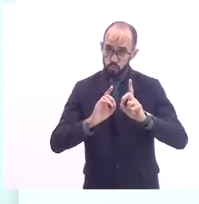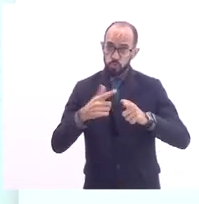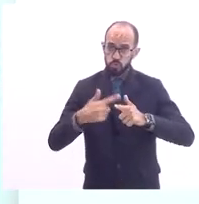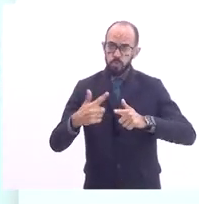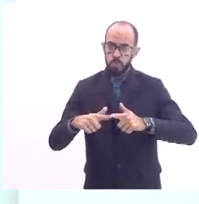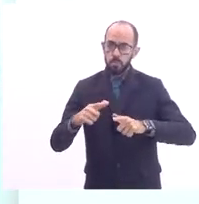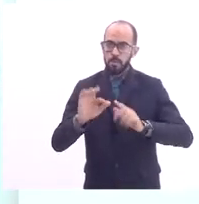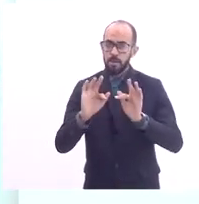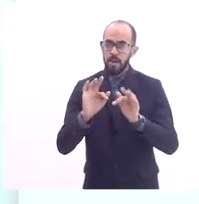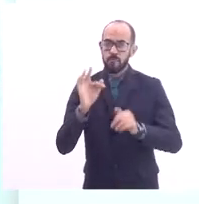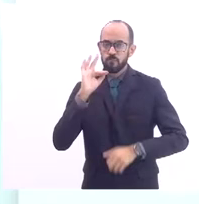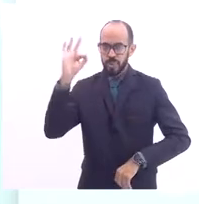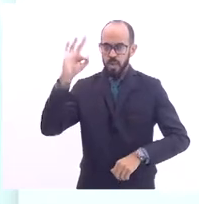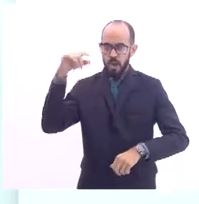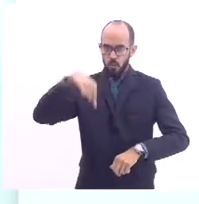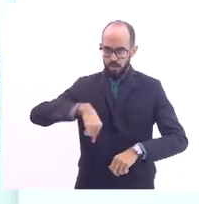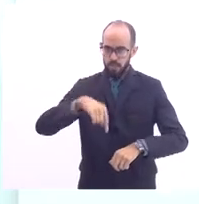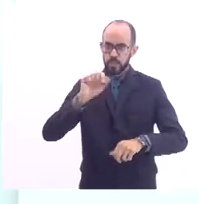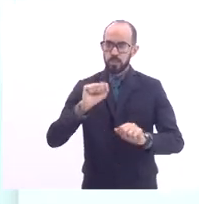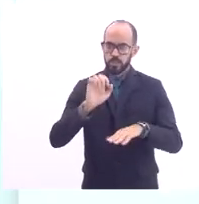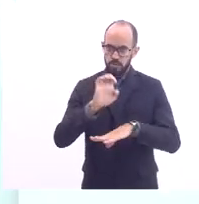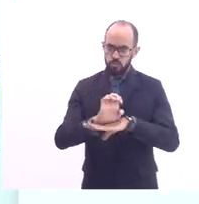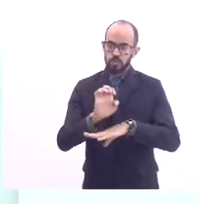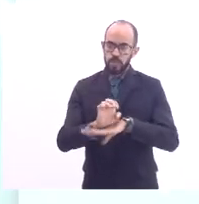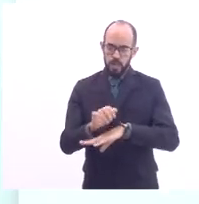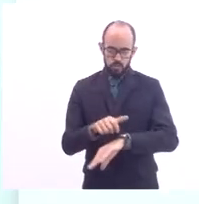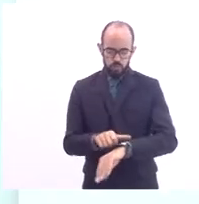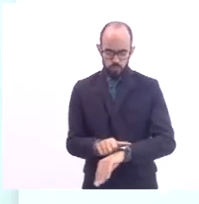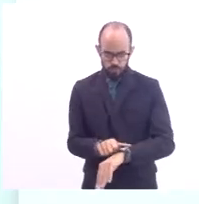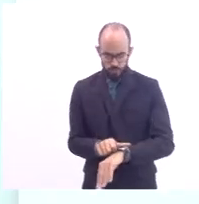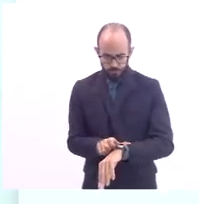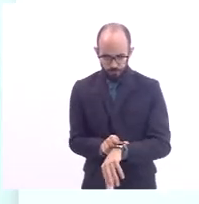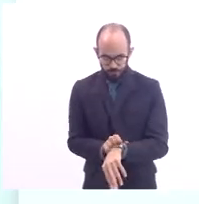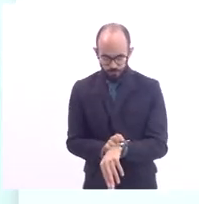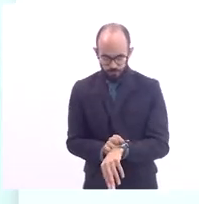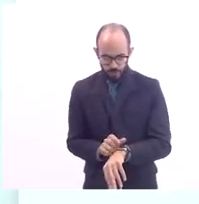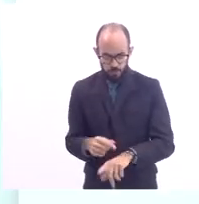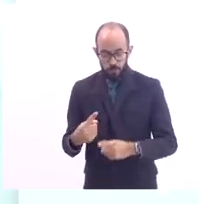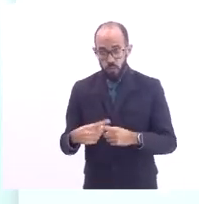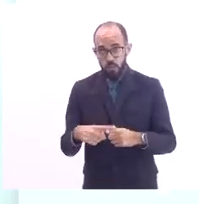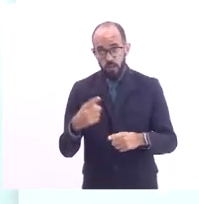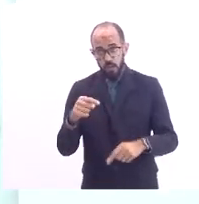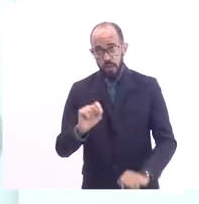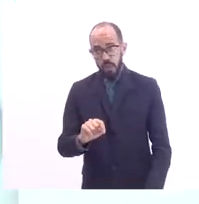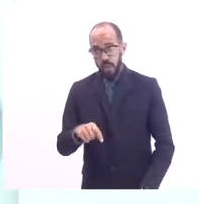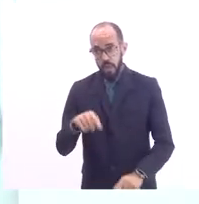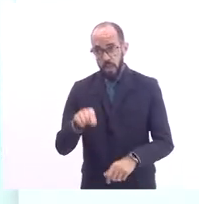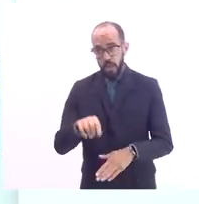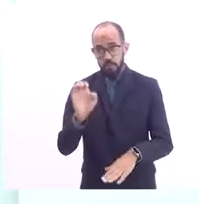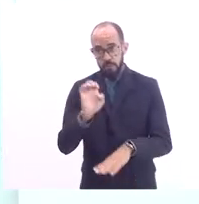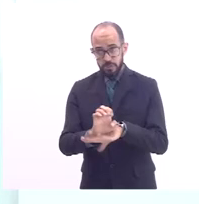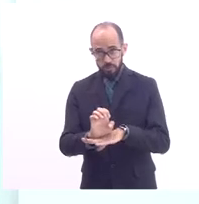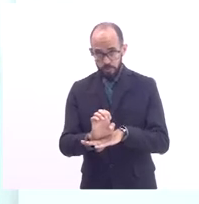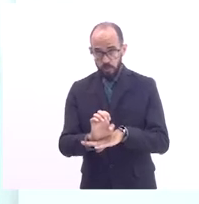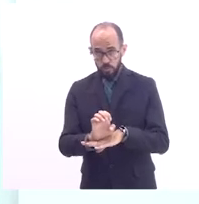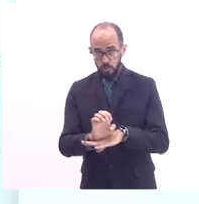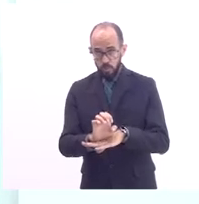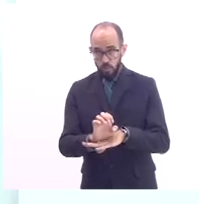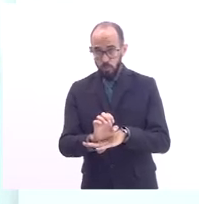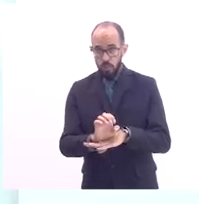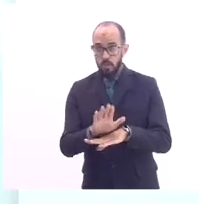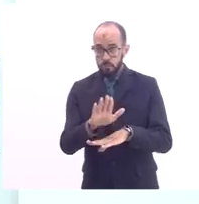da discussão da casa, porque é uma concessão federal, apesar de ter derivado de uma estatal estadual, é